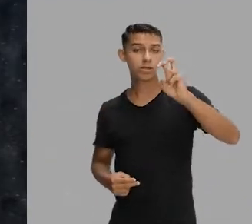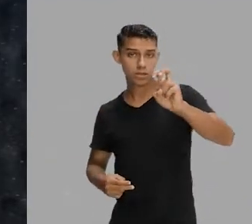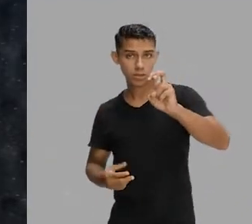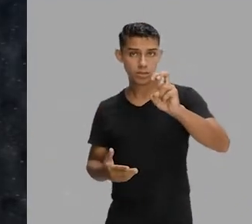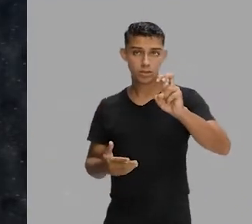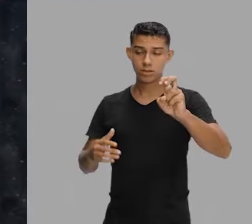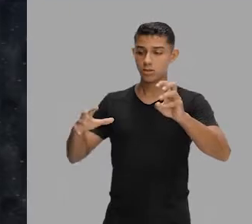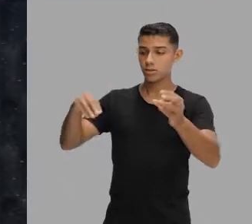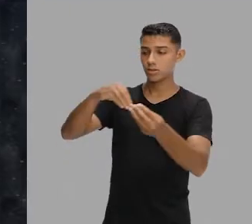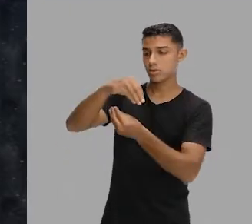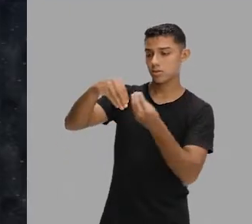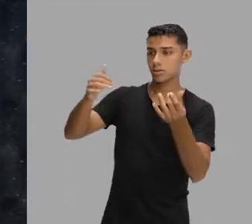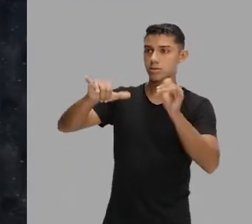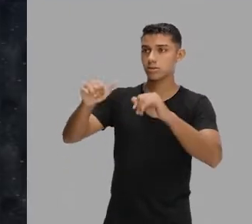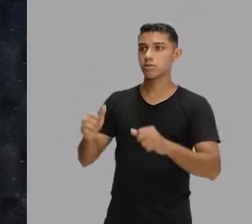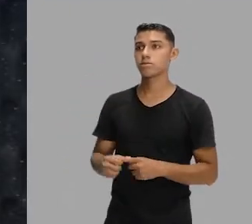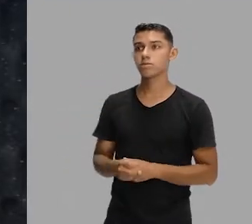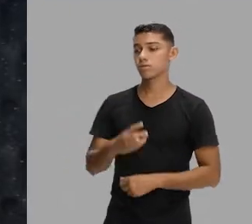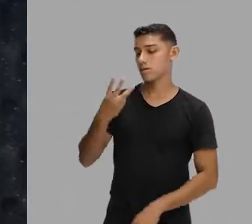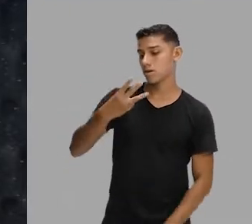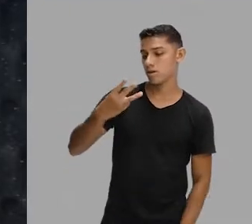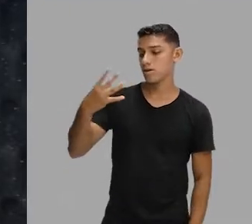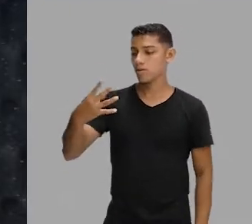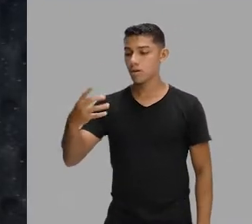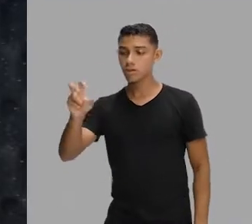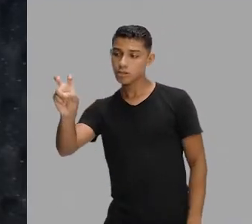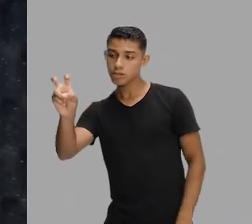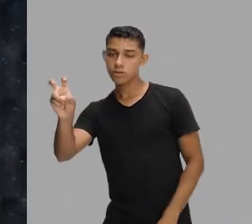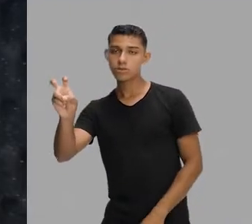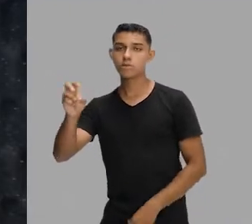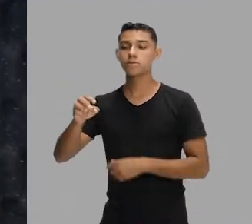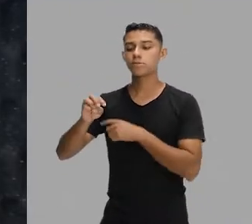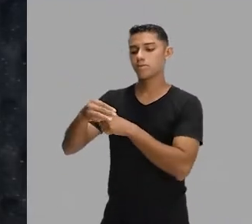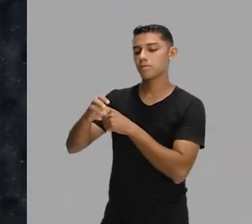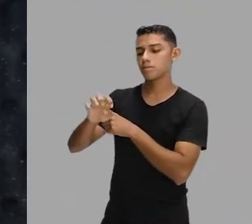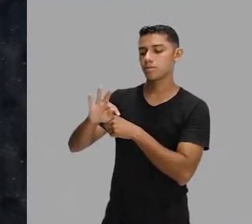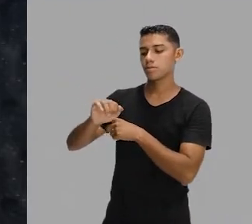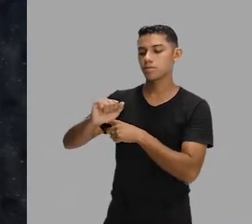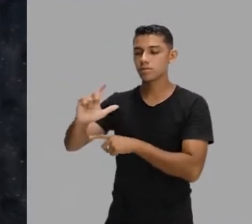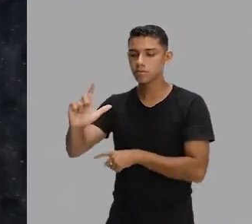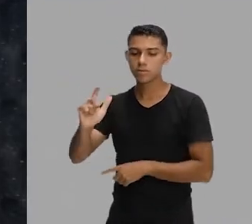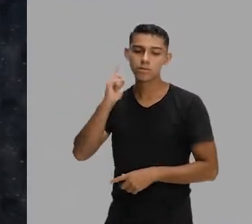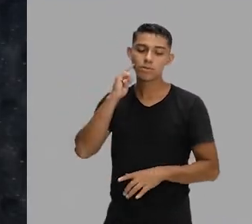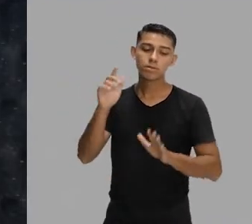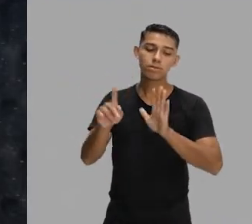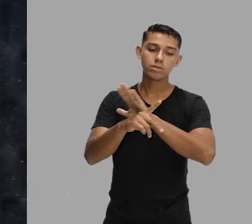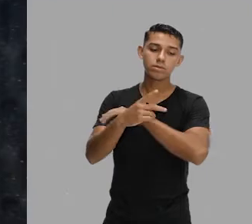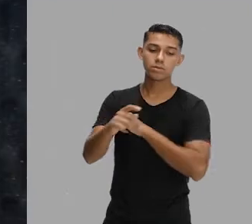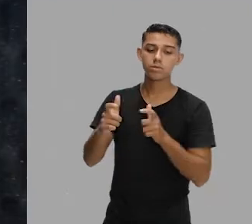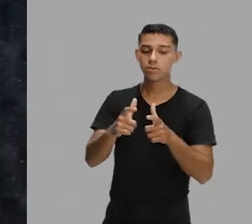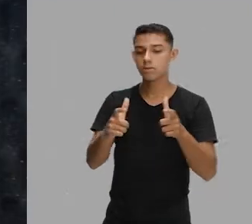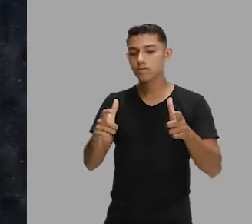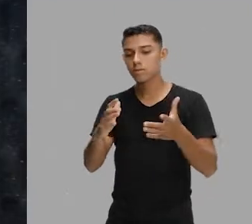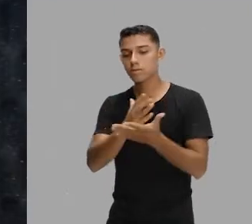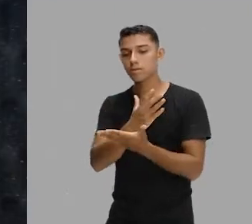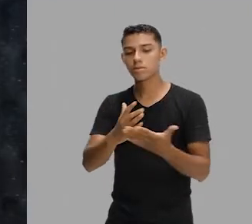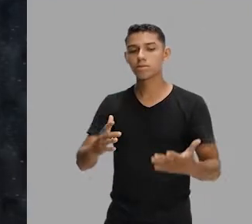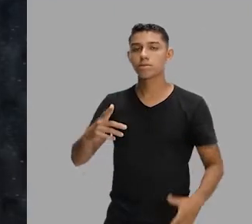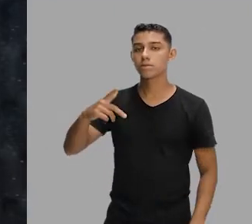seja, terceiro, quarto, quinto metal. E aí nós vamos chegar em propriedades, em algumas